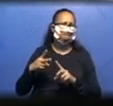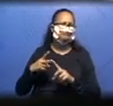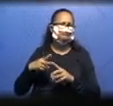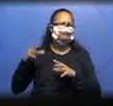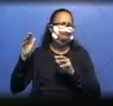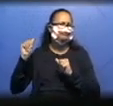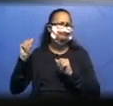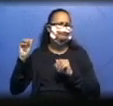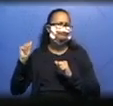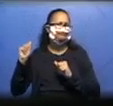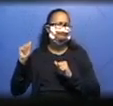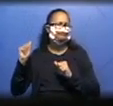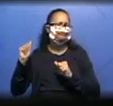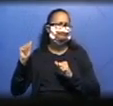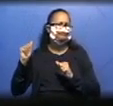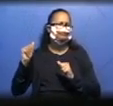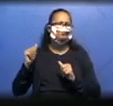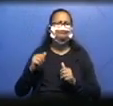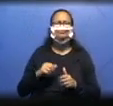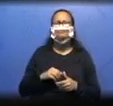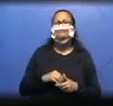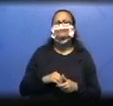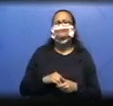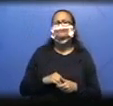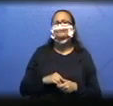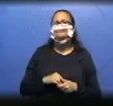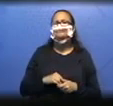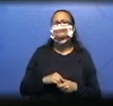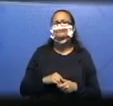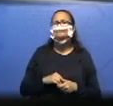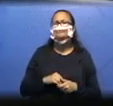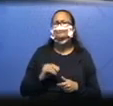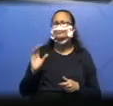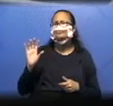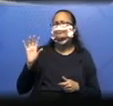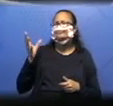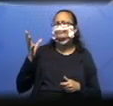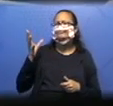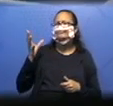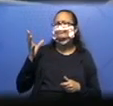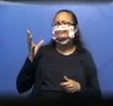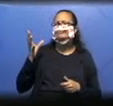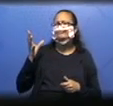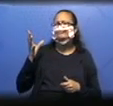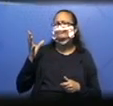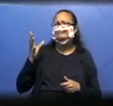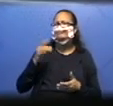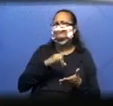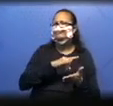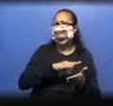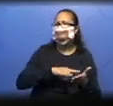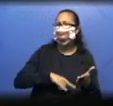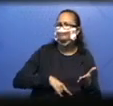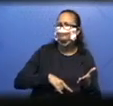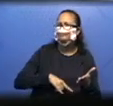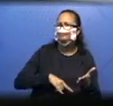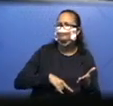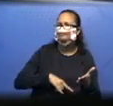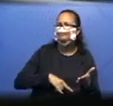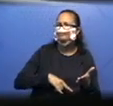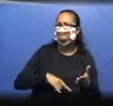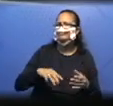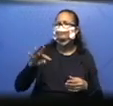e Espanha, porque, não, aqui é meu, aqui é seu. Foi onde aconteceu o Tratado